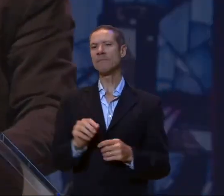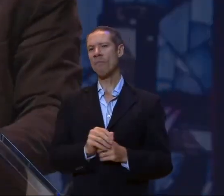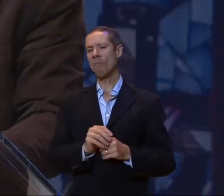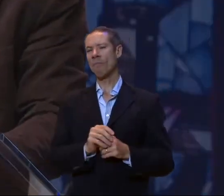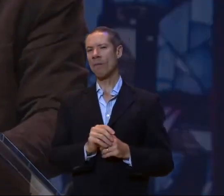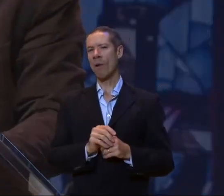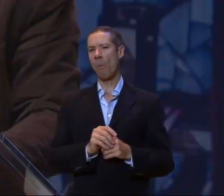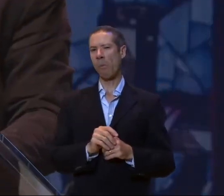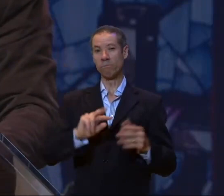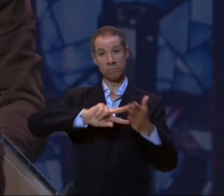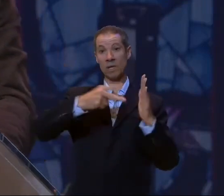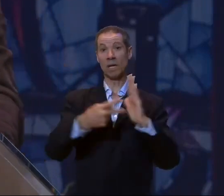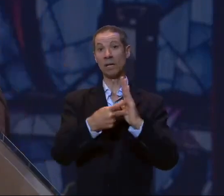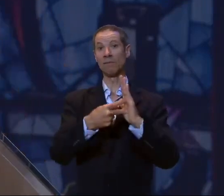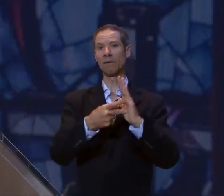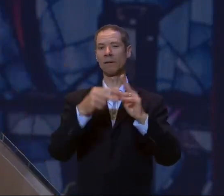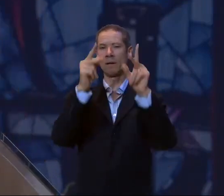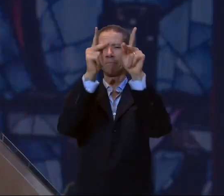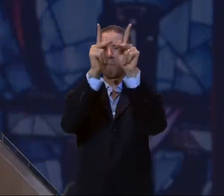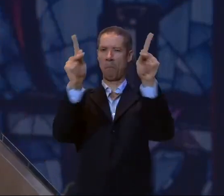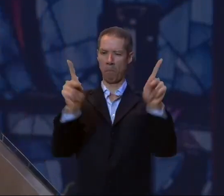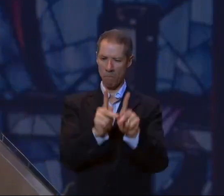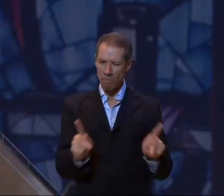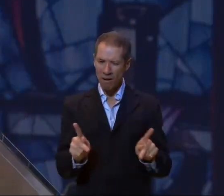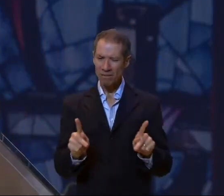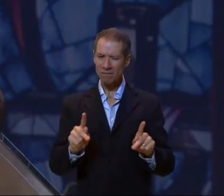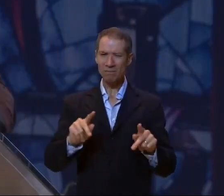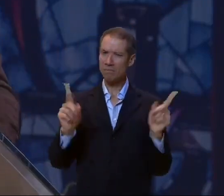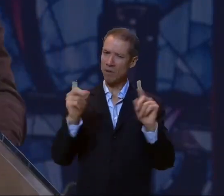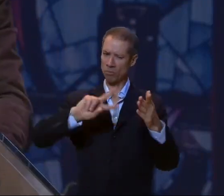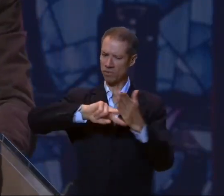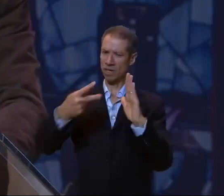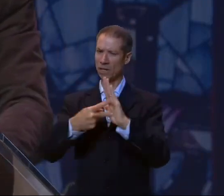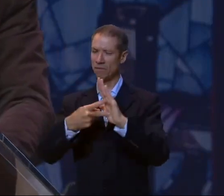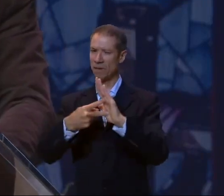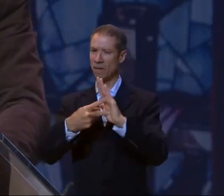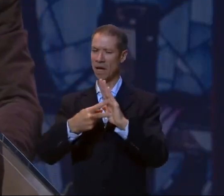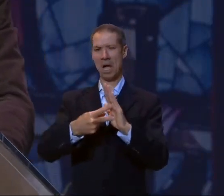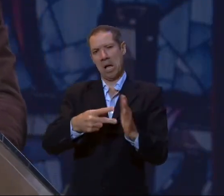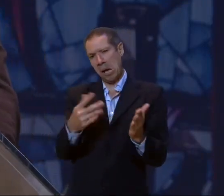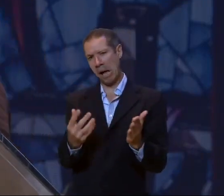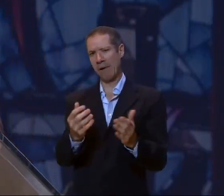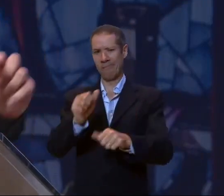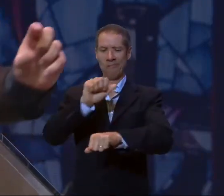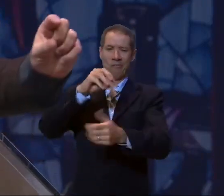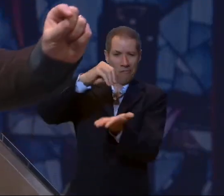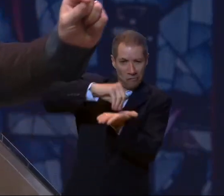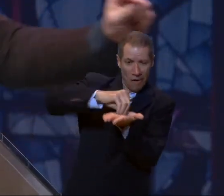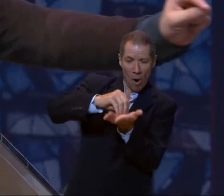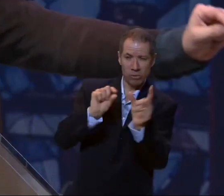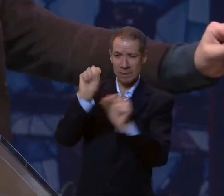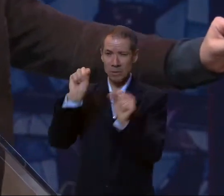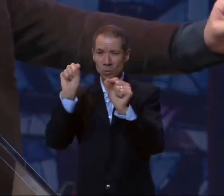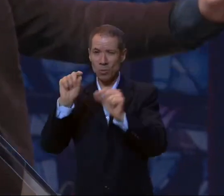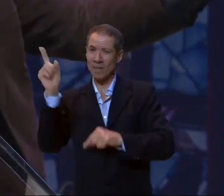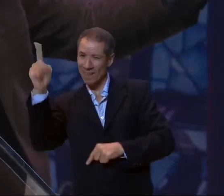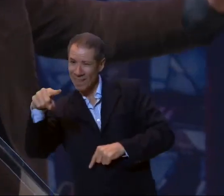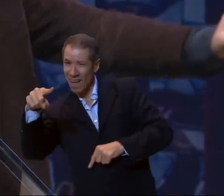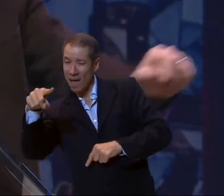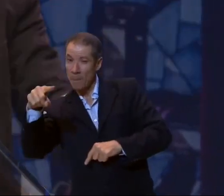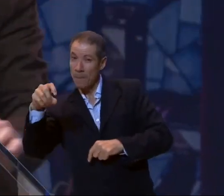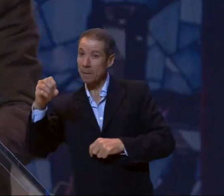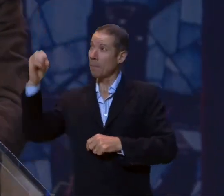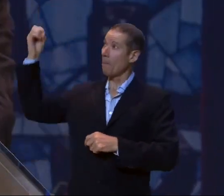bíblica, a paz não representa simplesmente a ausência de guerra, mas ela é uma bênção